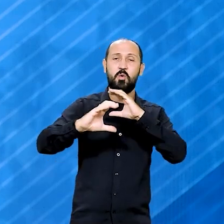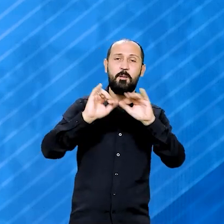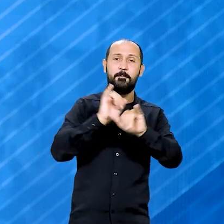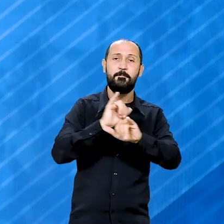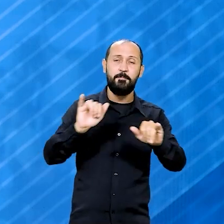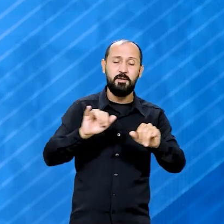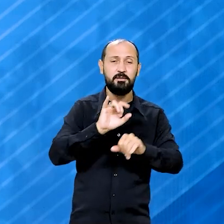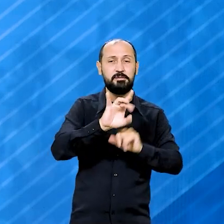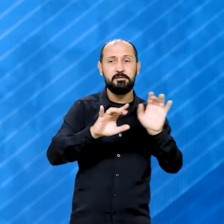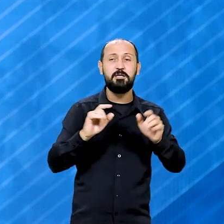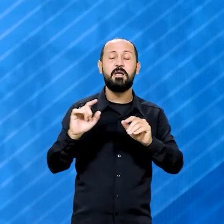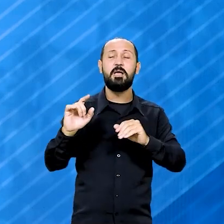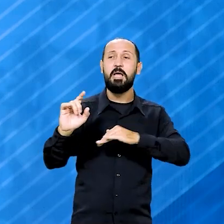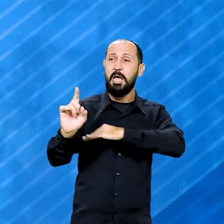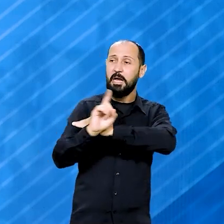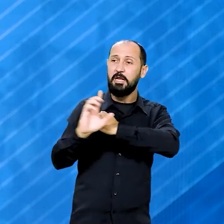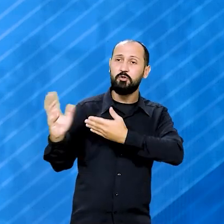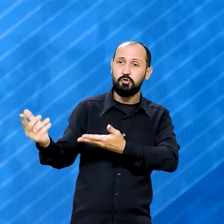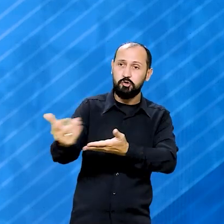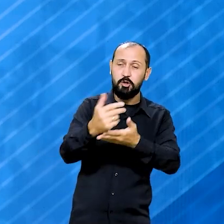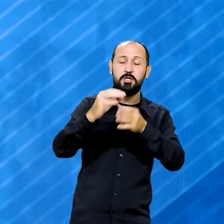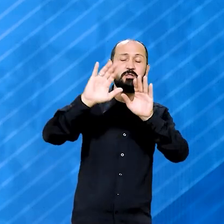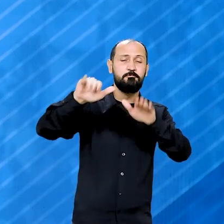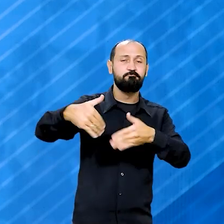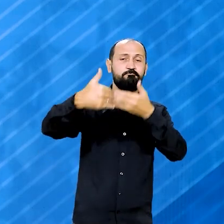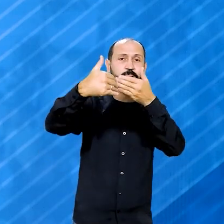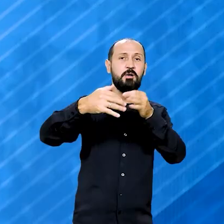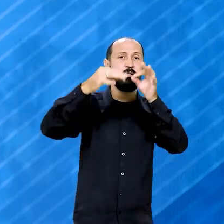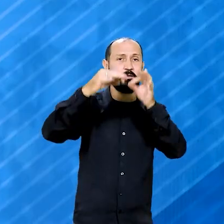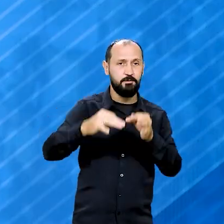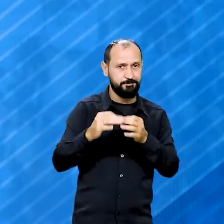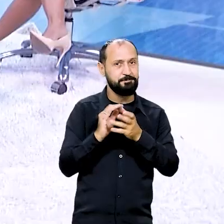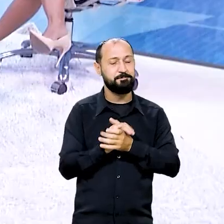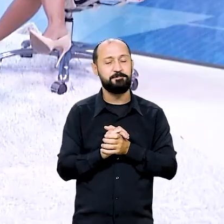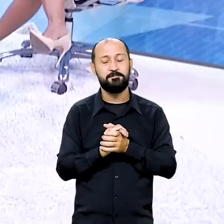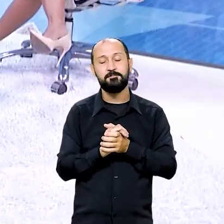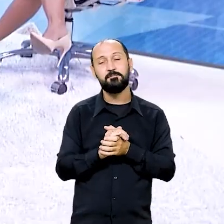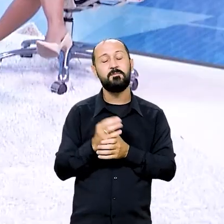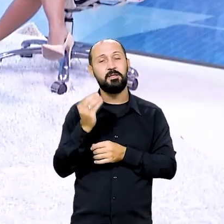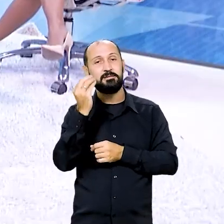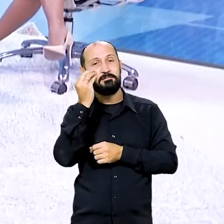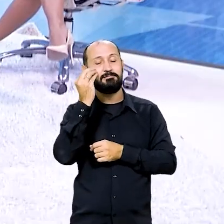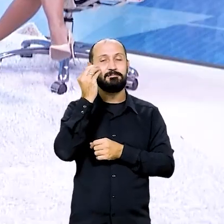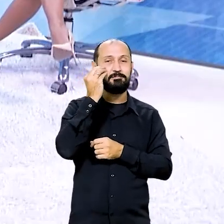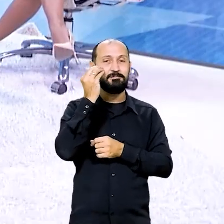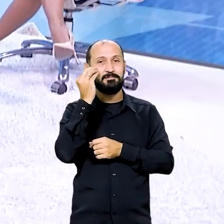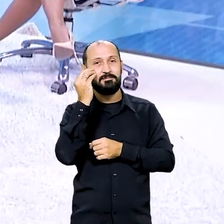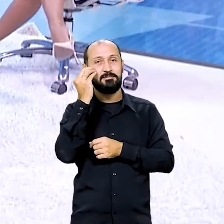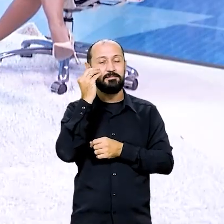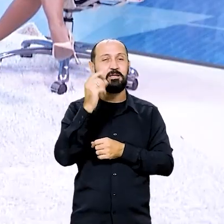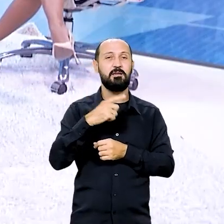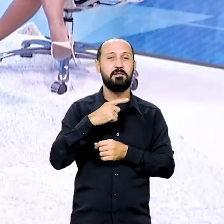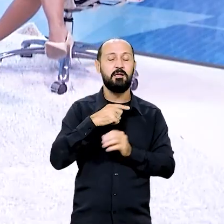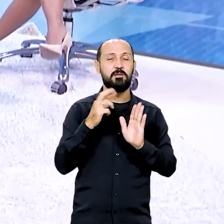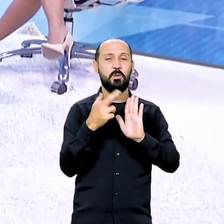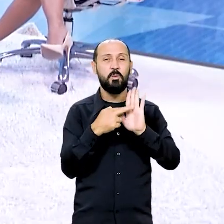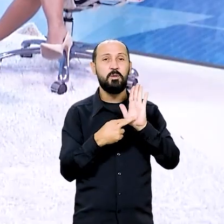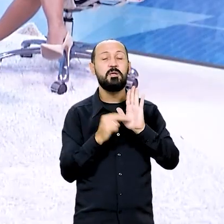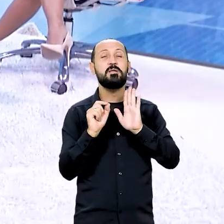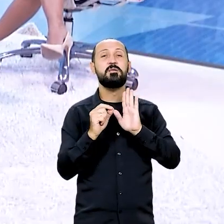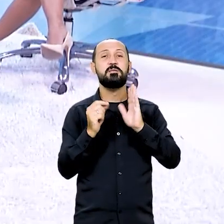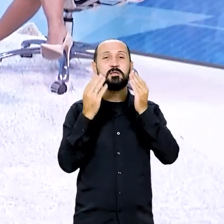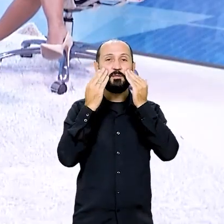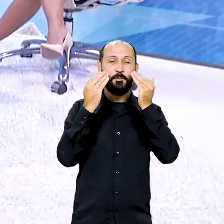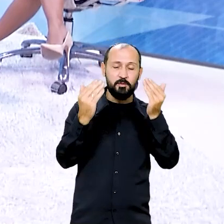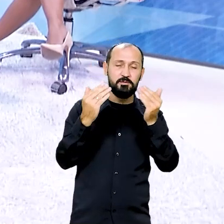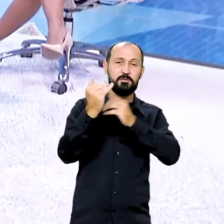como especialista em publicidade, propaganda e captação de clientes de maneira assertiva. E a gente está arranhando ainda um pouquinho, mesmo que a gente já